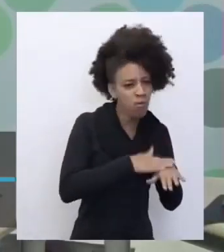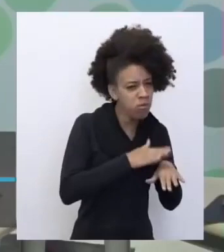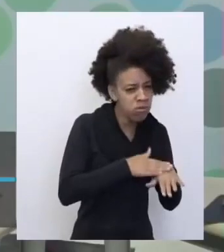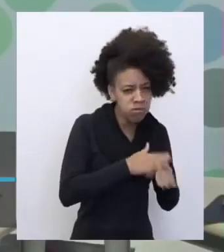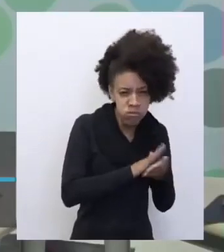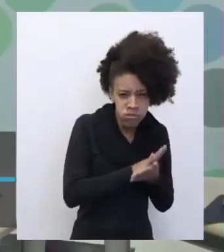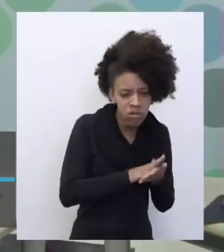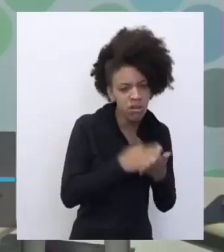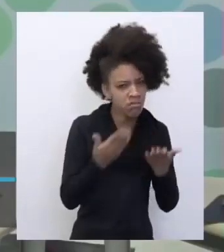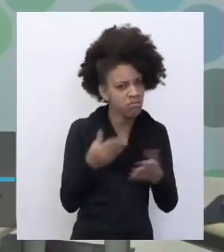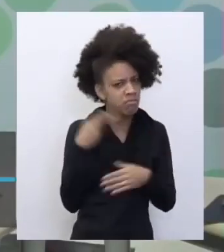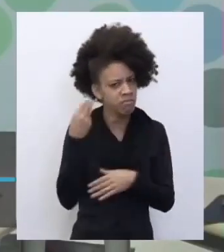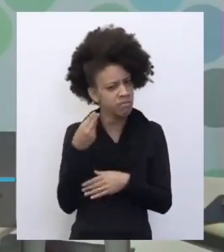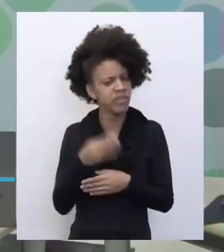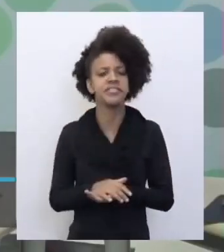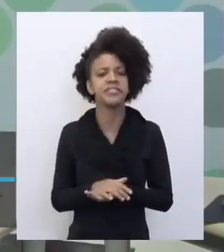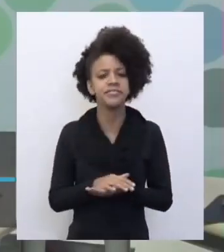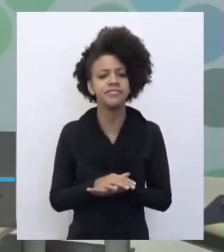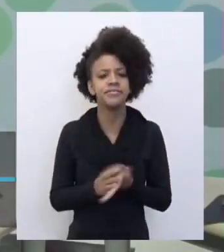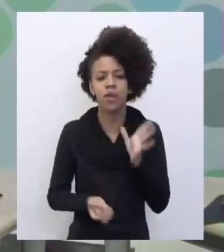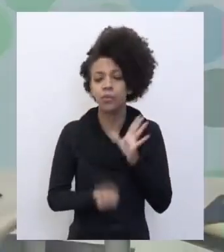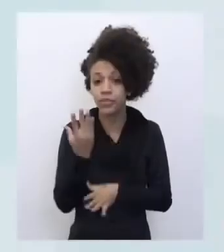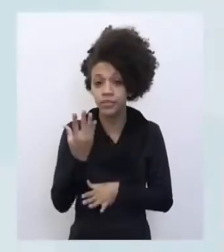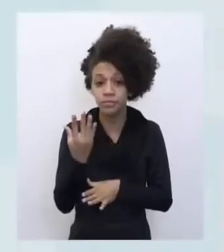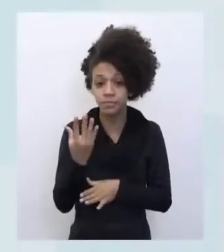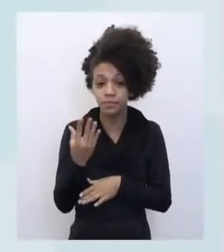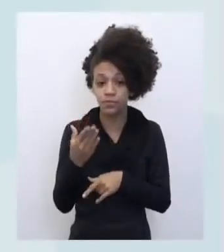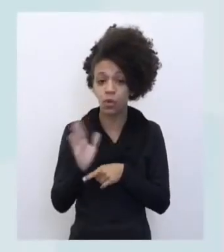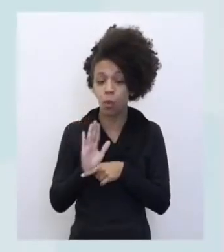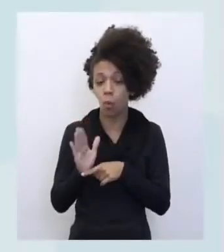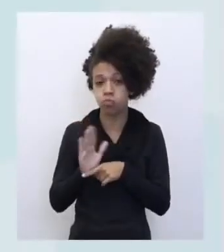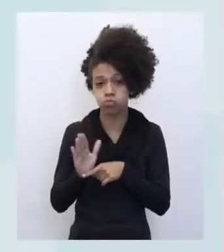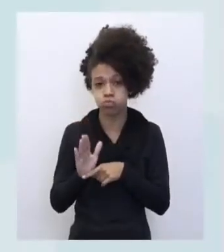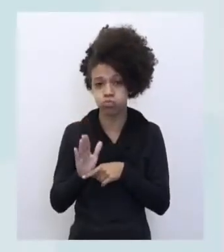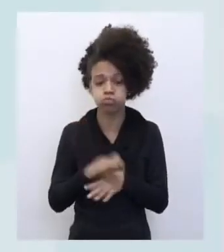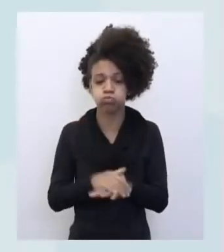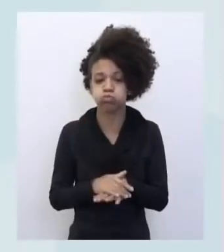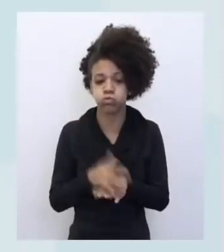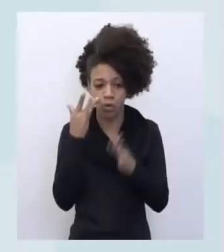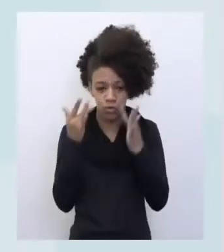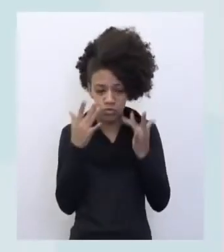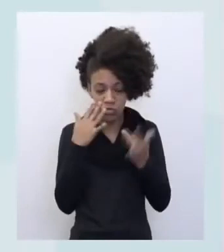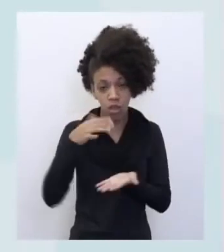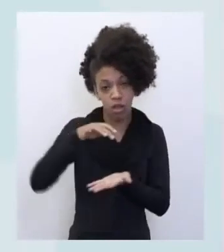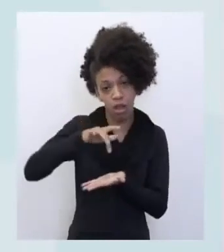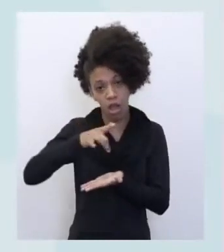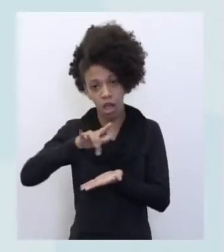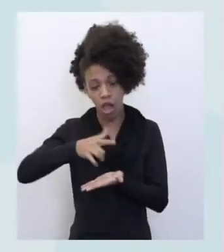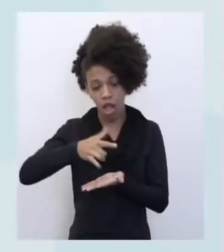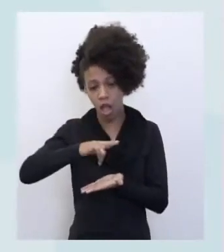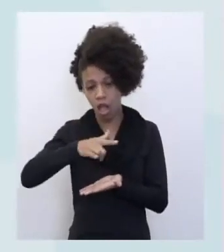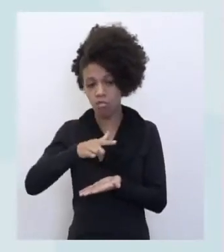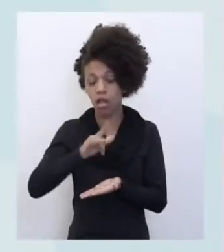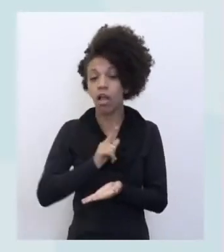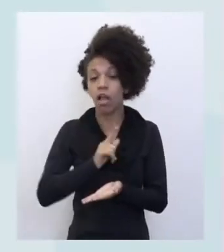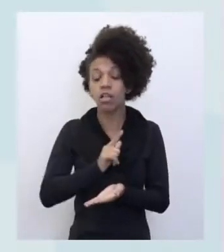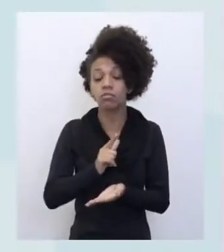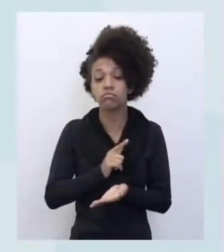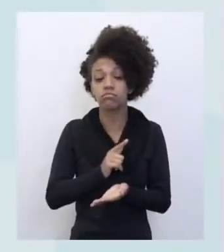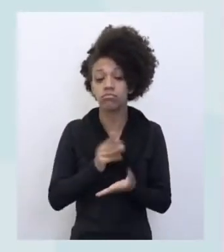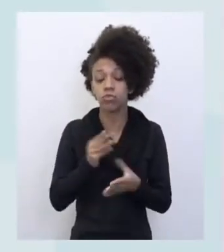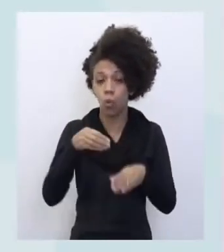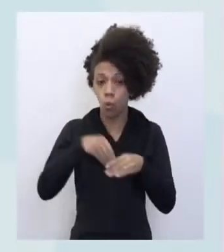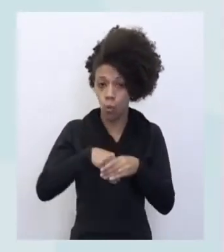experiência. Vamos lá, turma. Criando histórias com boneco. O teatro de bonecos contemporâneo tem um caráter experimental que agrega por meio